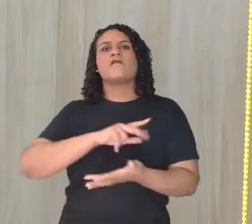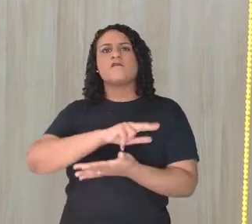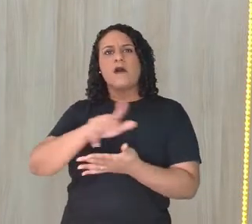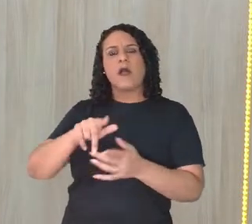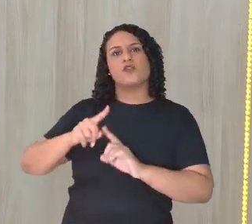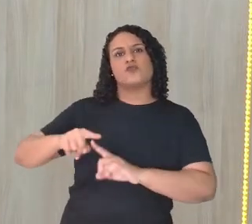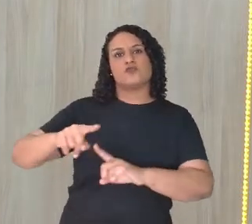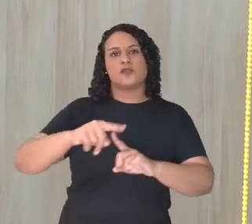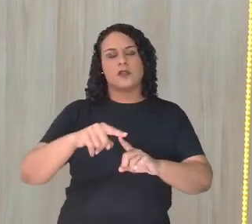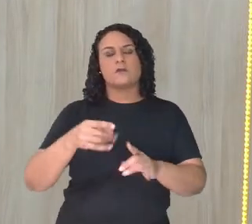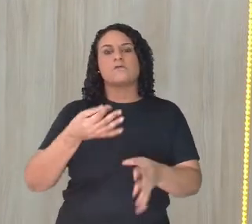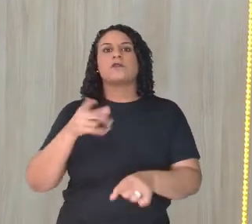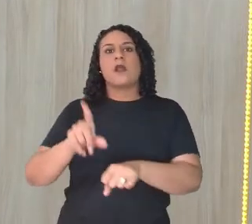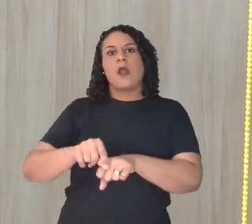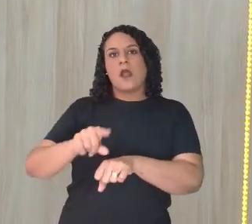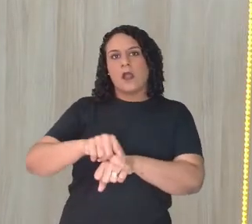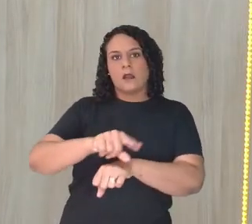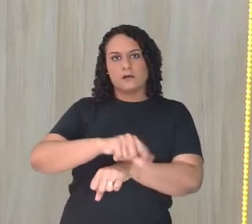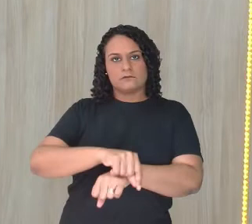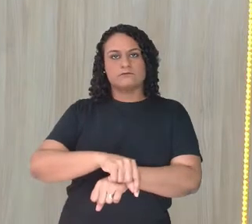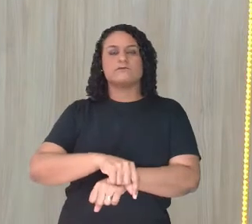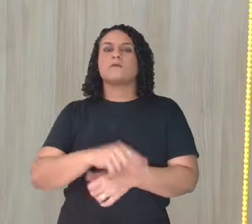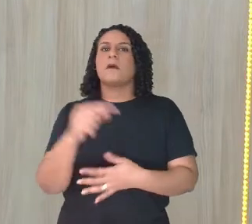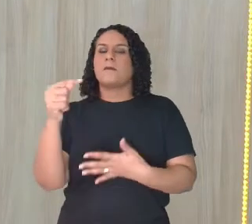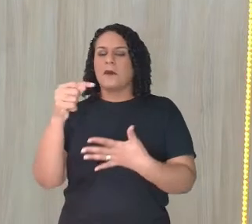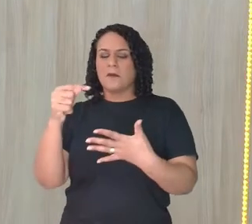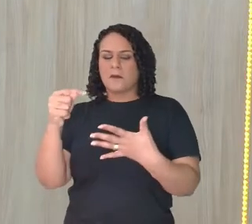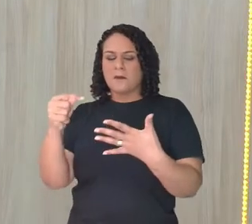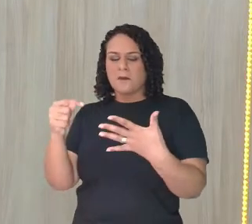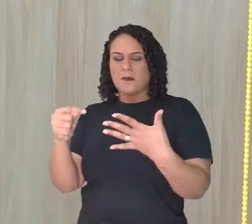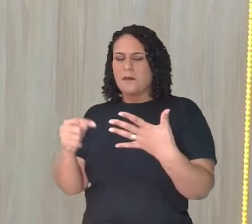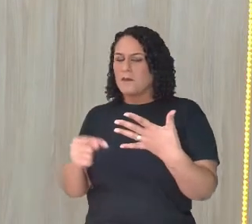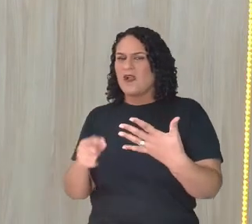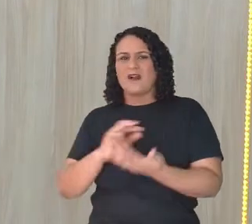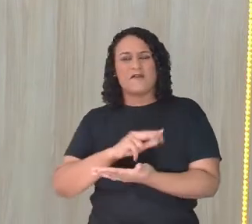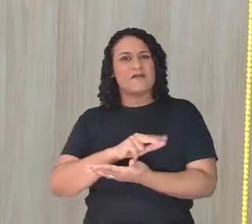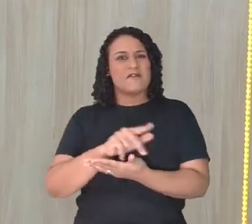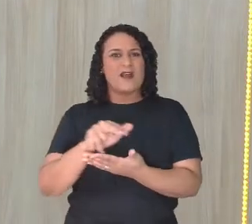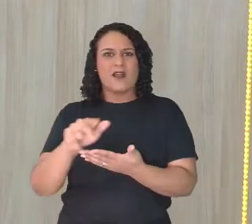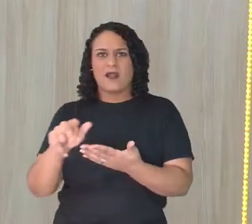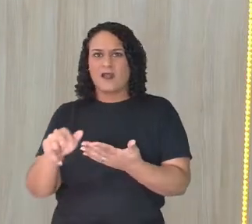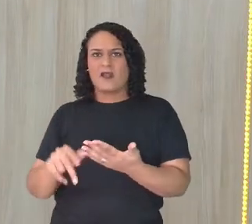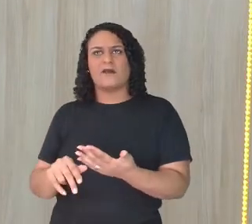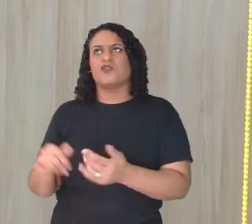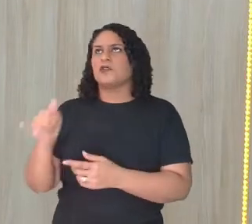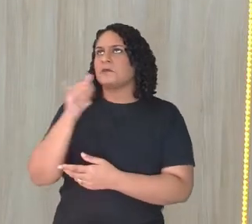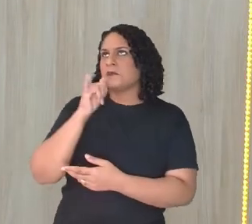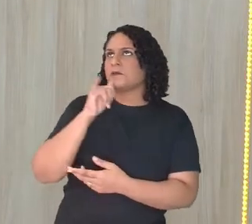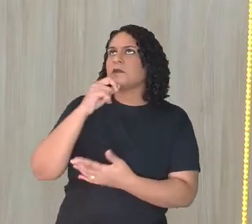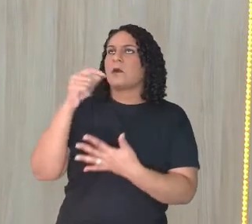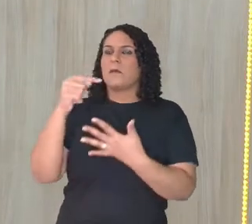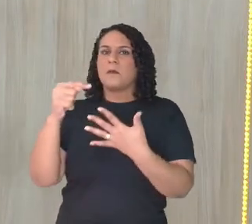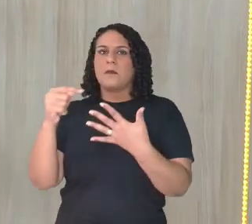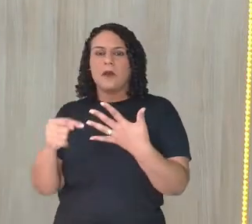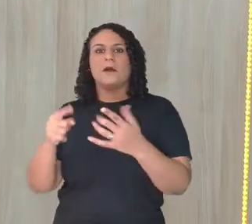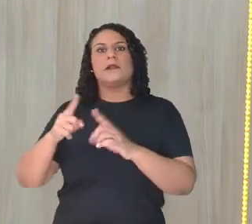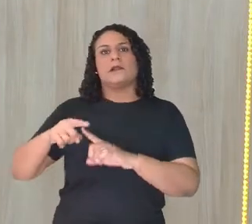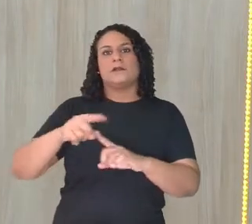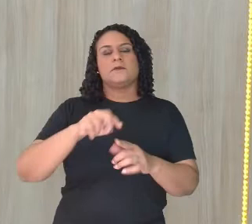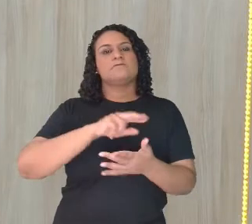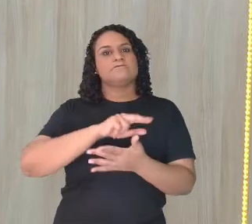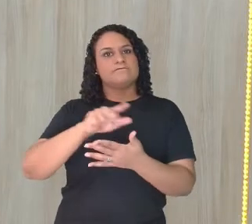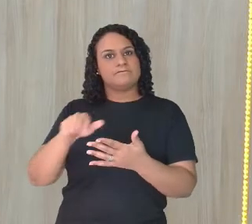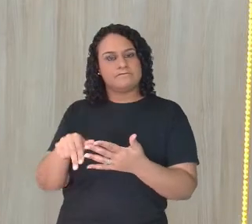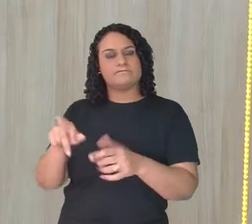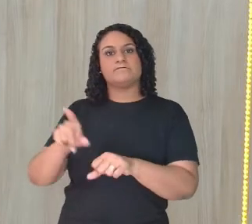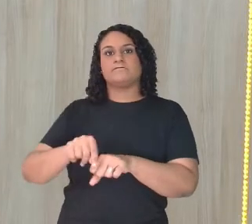de argumentos. Argumentos de autoridade, argumentos de exemplificação. Então, há vários tipos